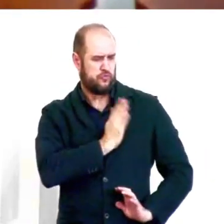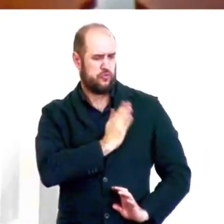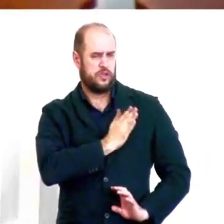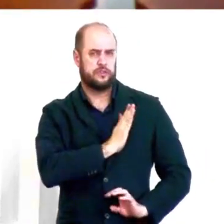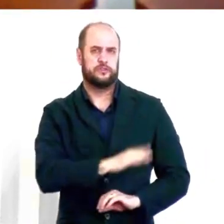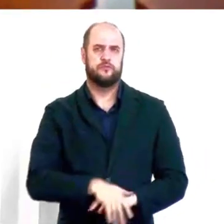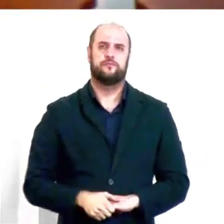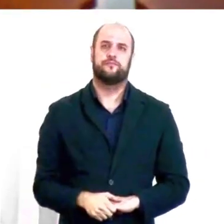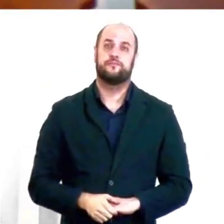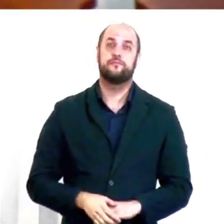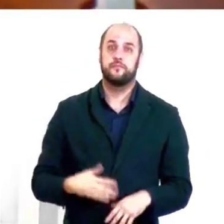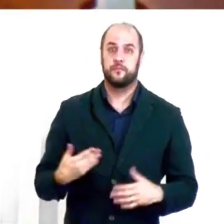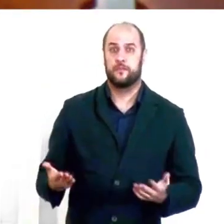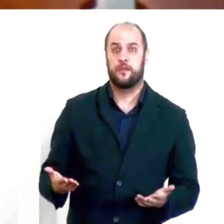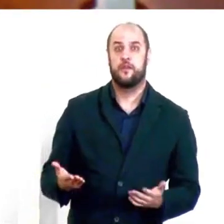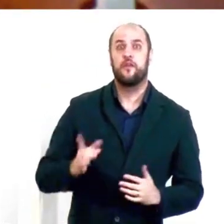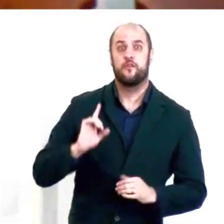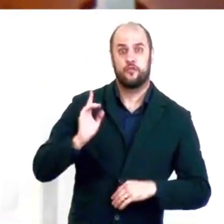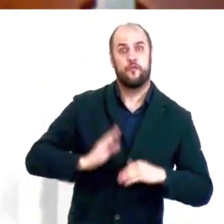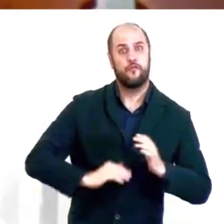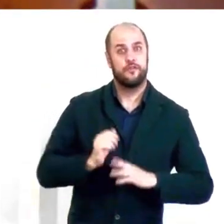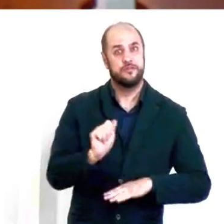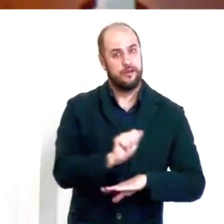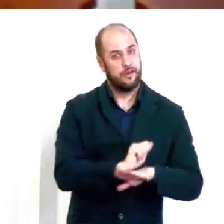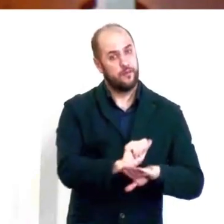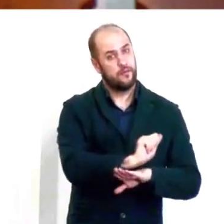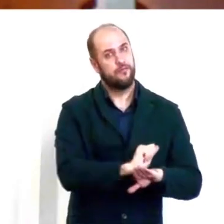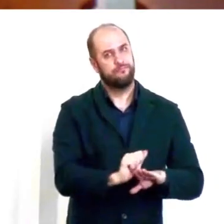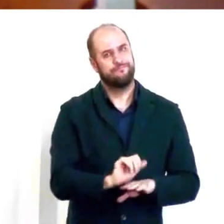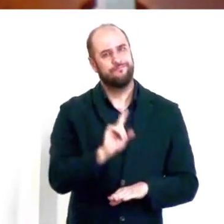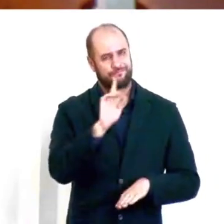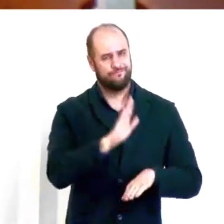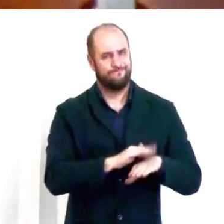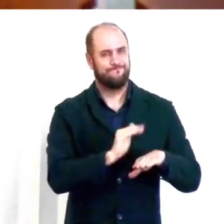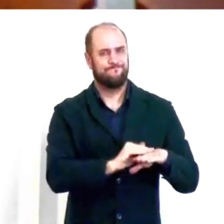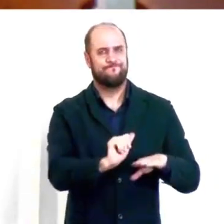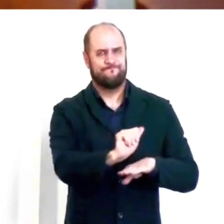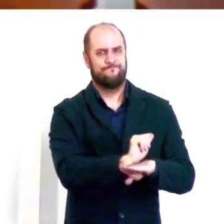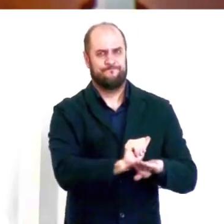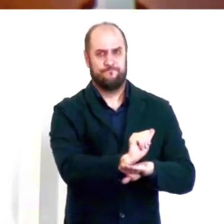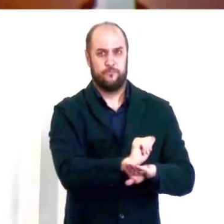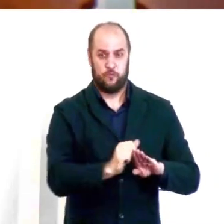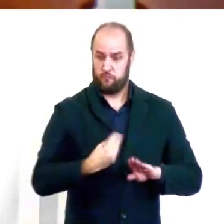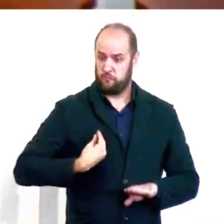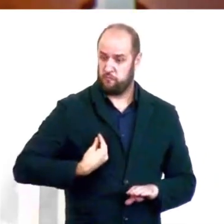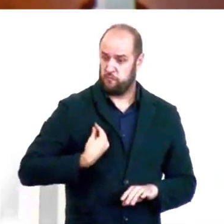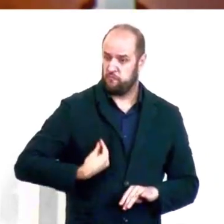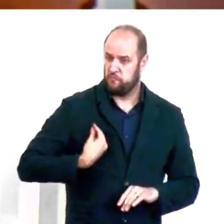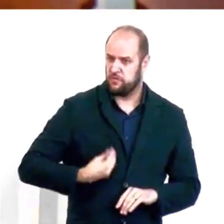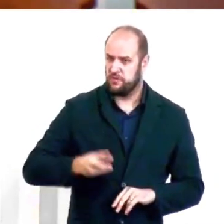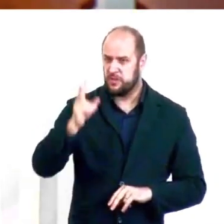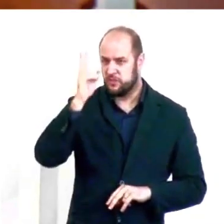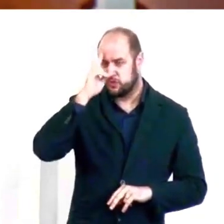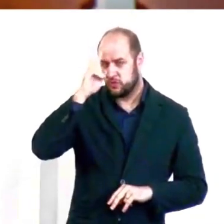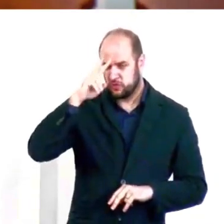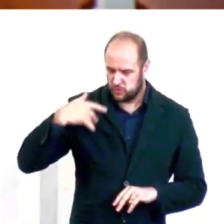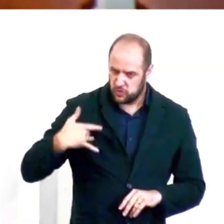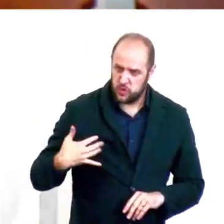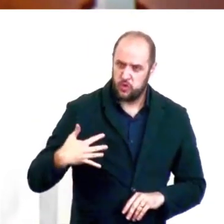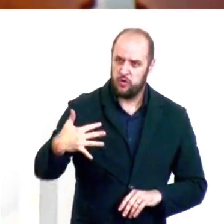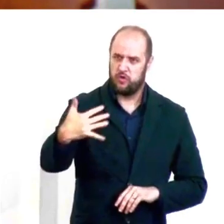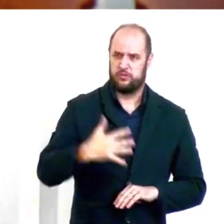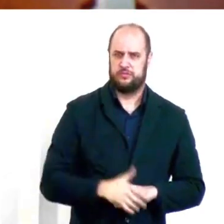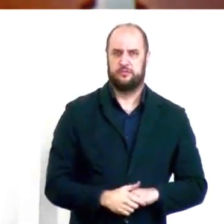E foi isso que Ele fez com Abraão. Ele chamou a Abraão para viver uma história. E a história que Abraão